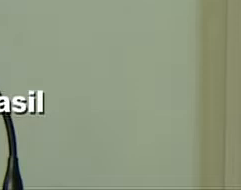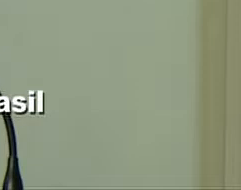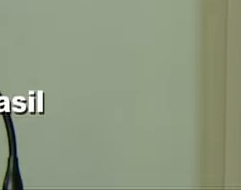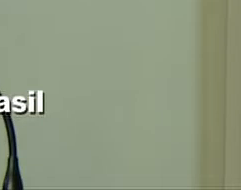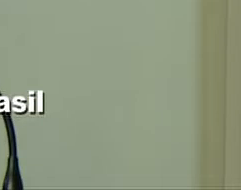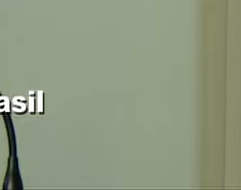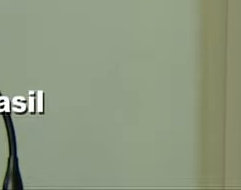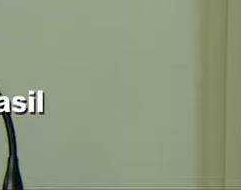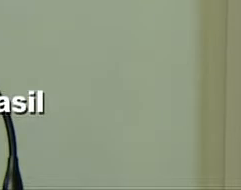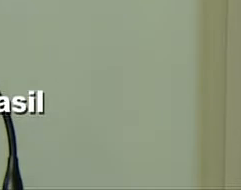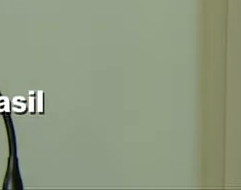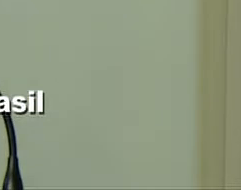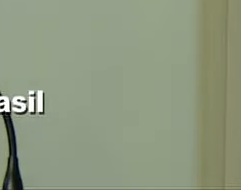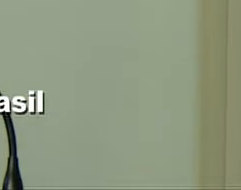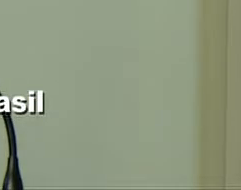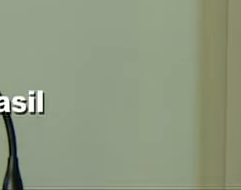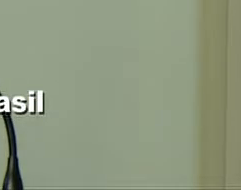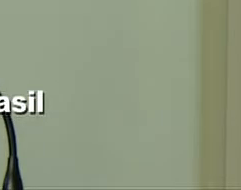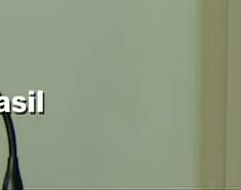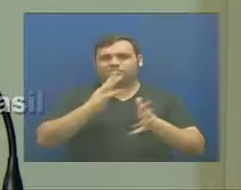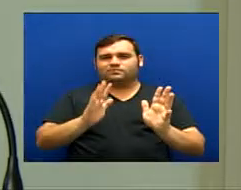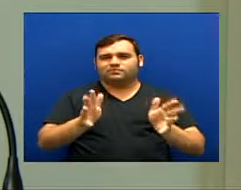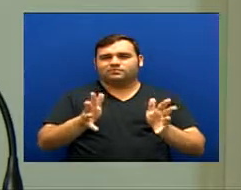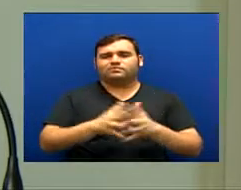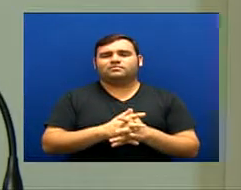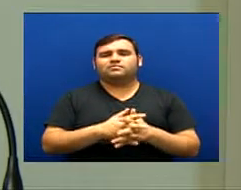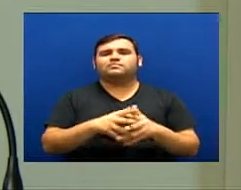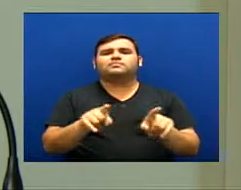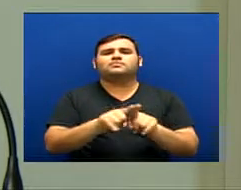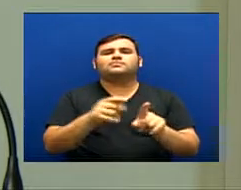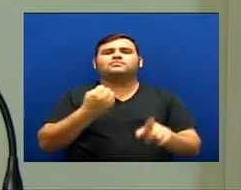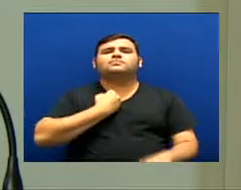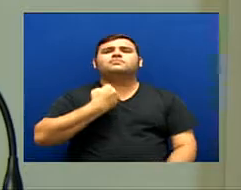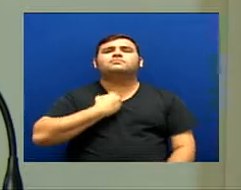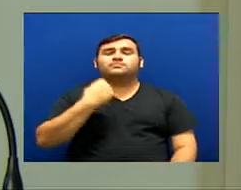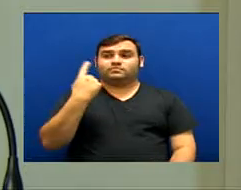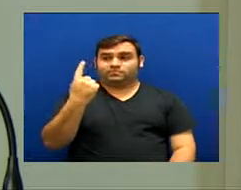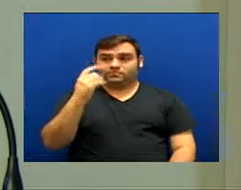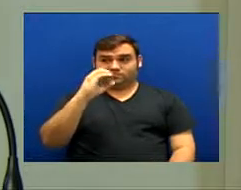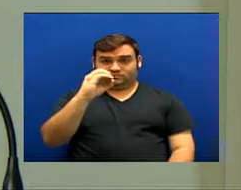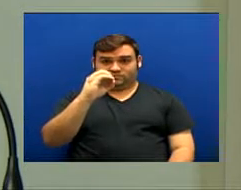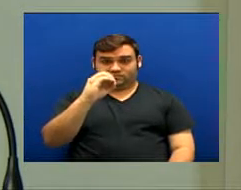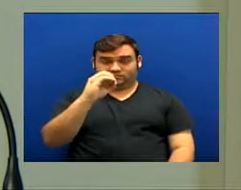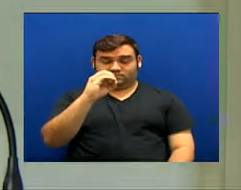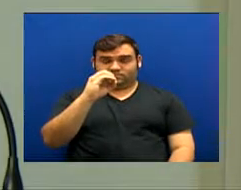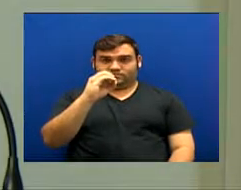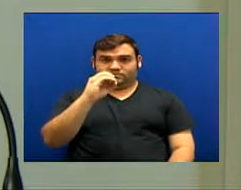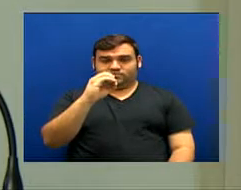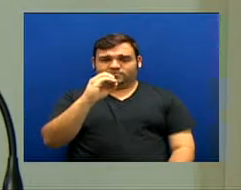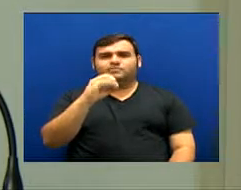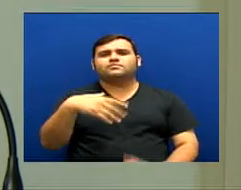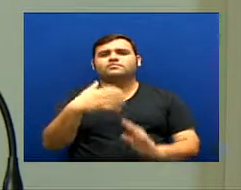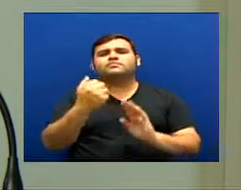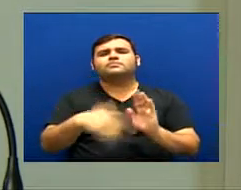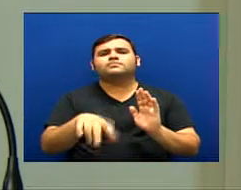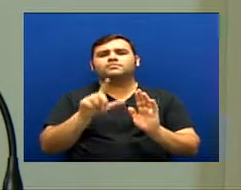homenageados, visitantes ilustres, todos vocês, amigos e amigas, que vieram aqui